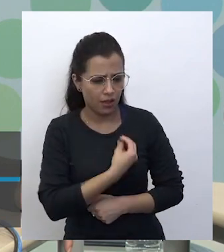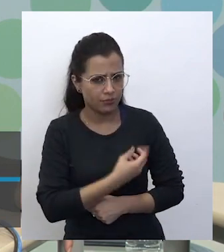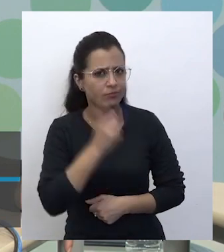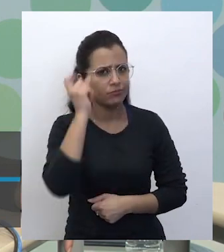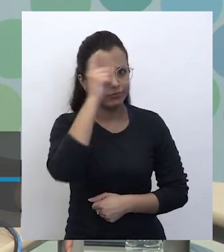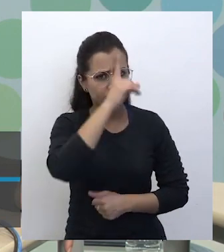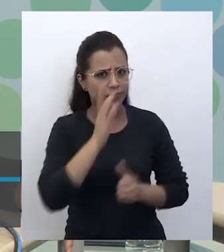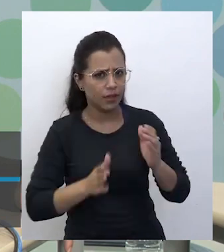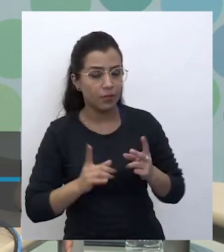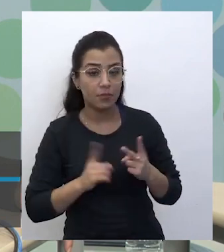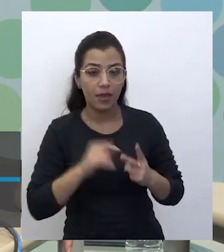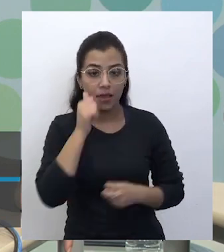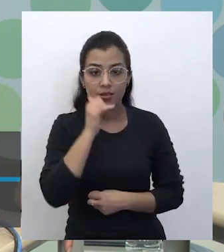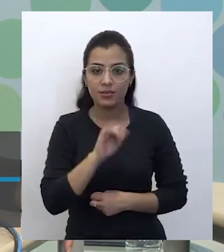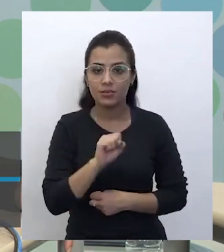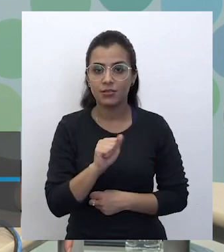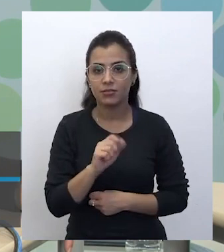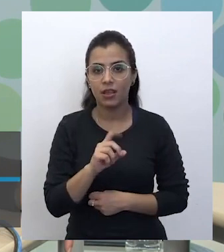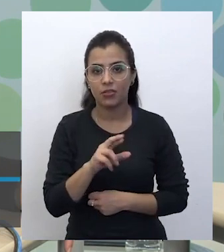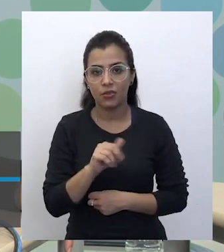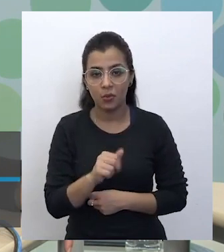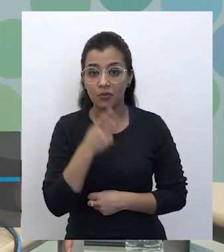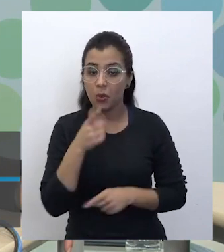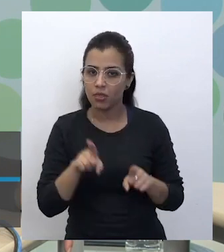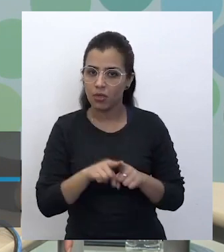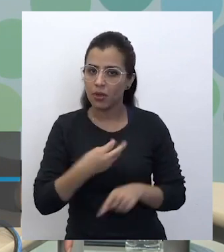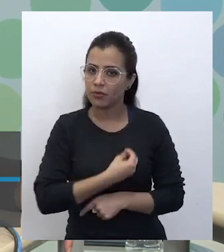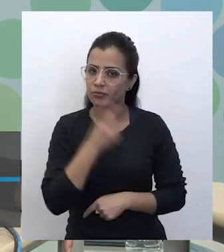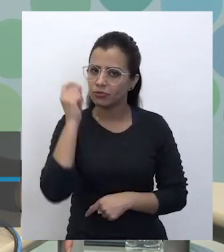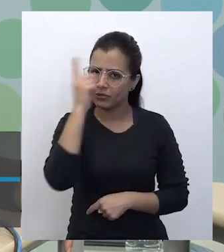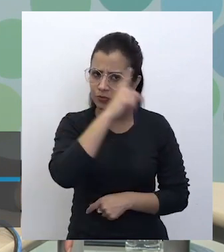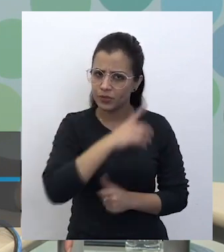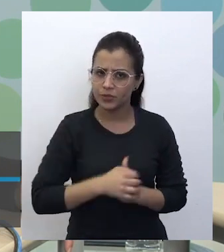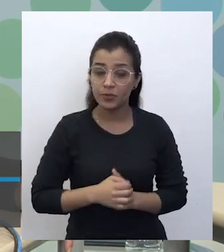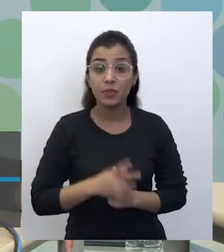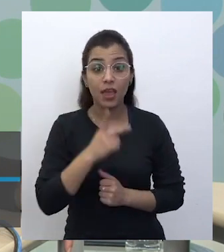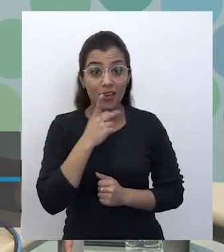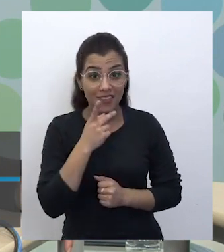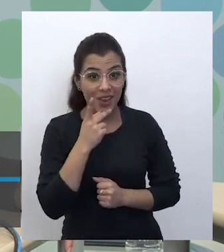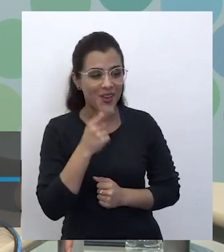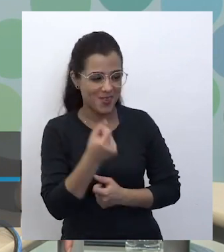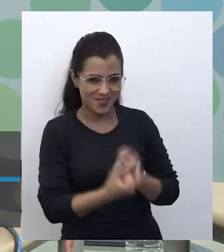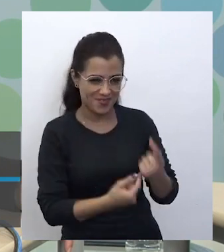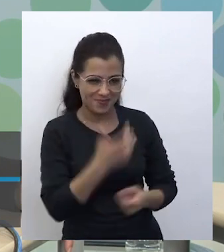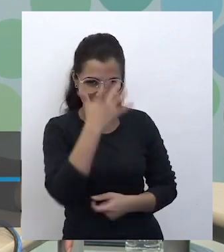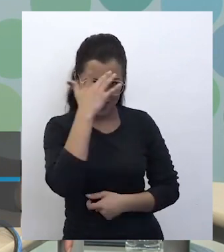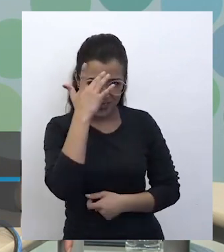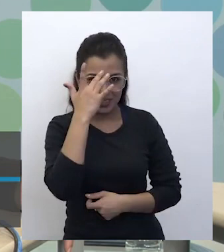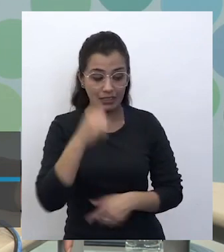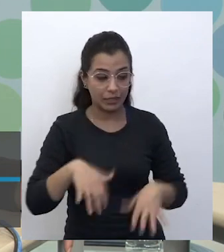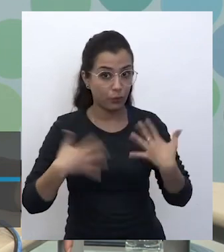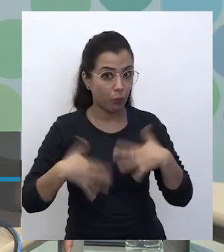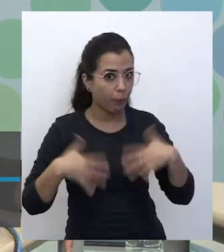difícil, a Isadora também disse que era uma vida difícil, tem gente que falou chegar a ser aterrorizante, a Maria disse